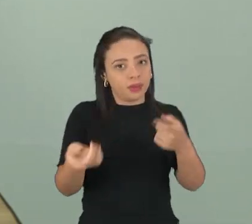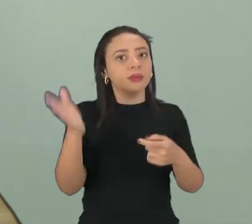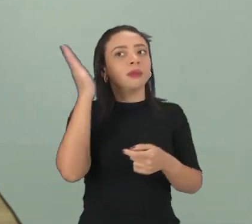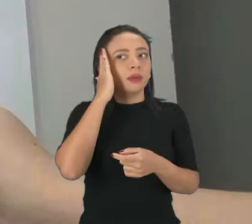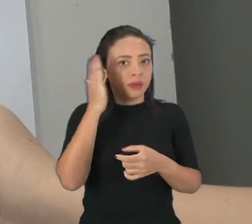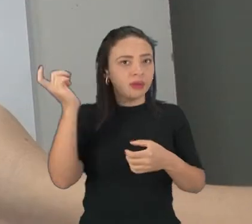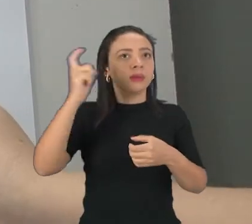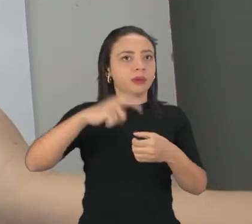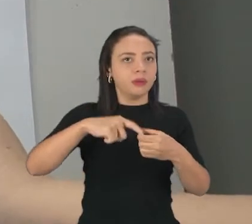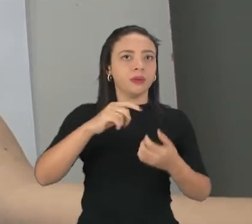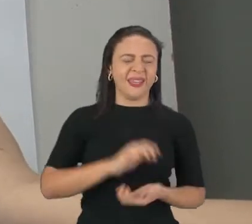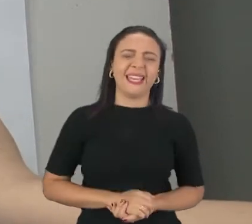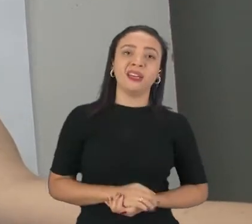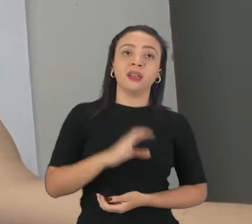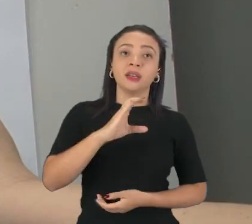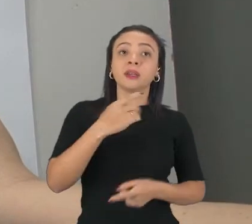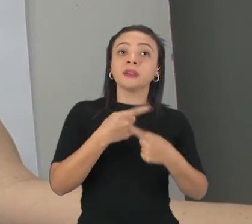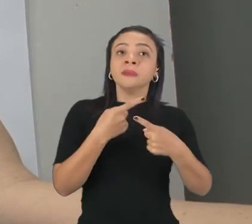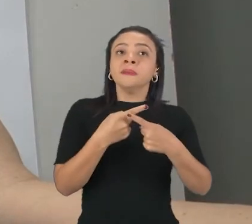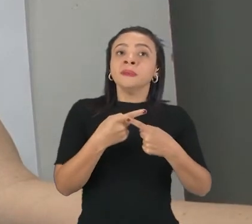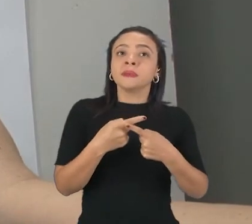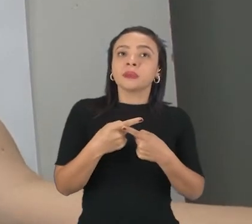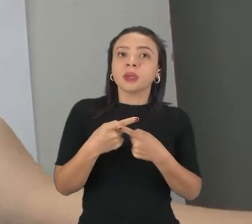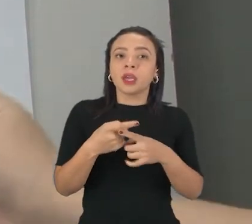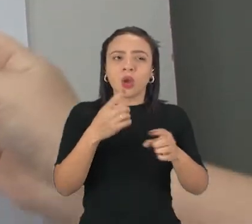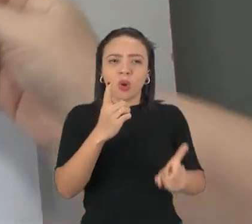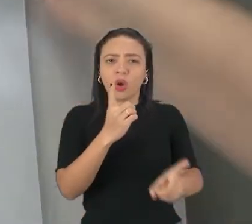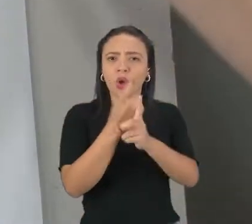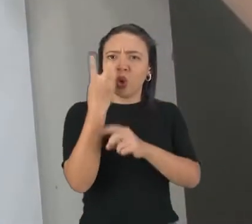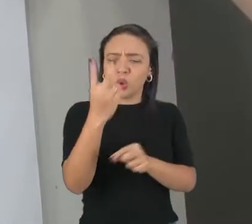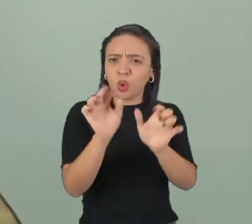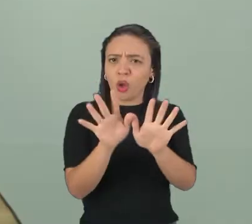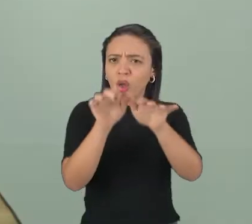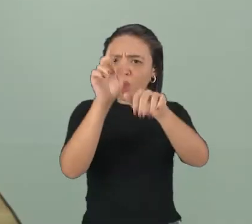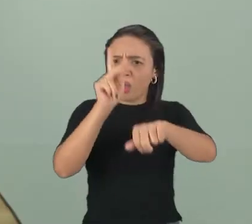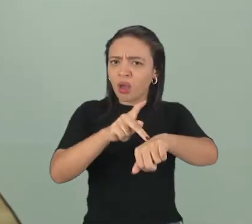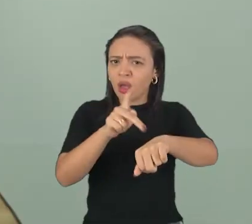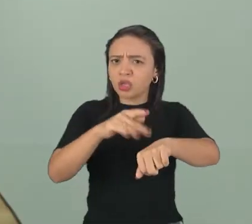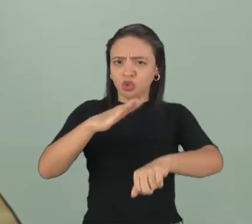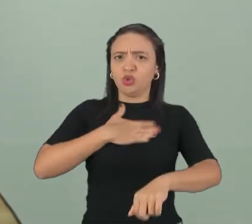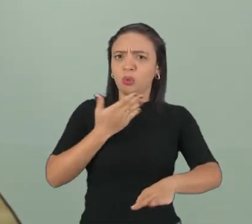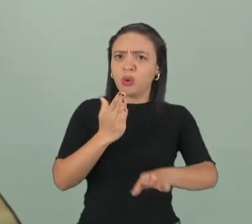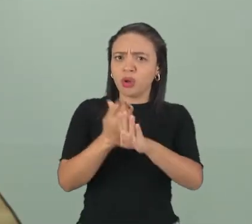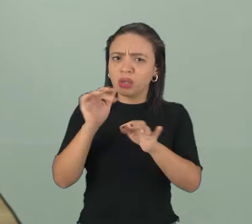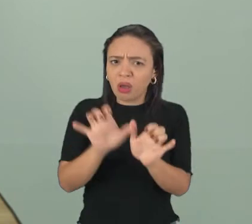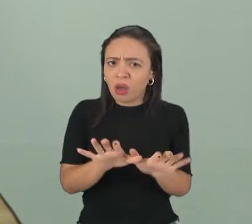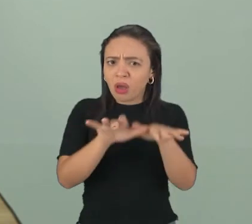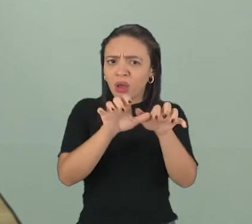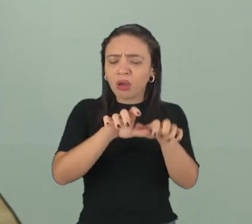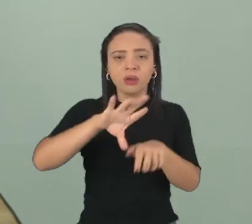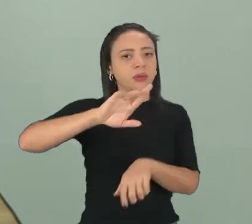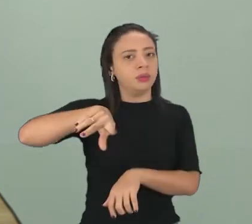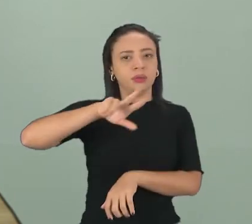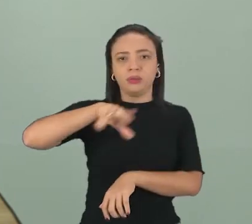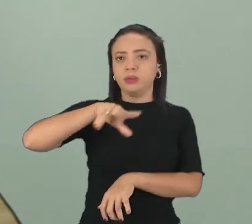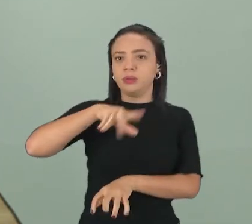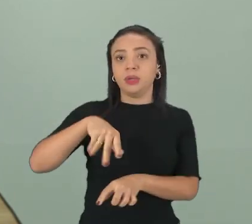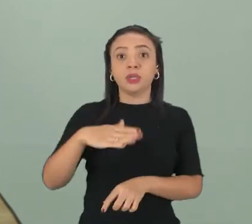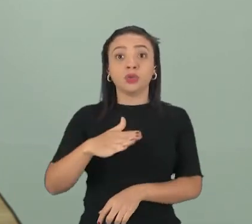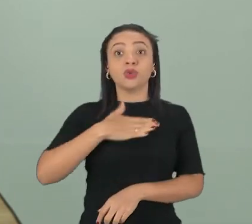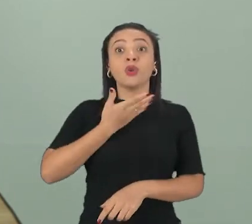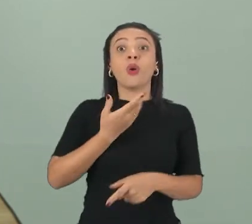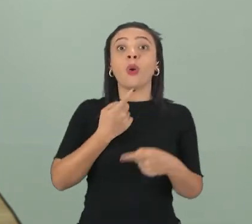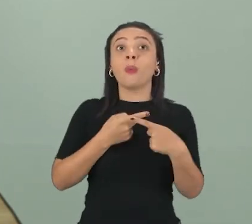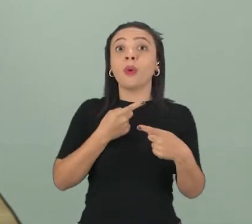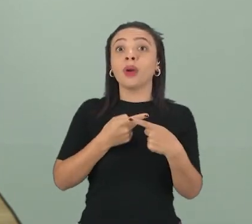voltar. Viu 2 borboletas na pedra? Não, ele não se assustou porque viu a borboleta na pedra. Ele se assusta